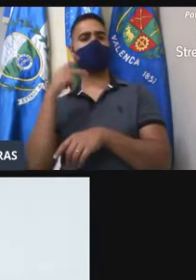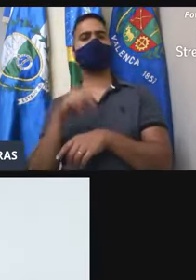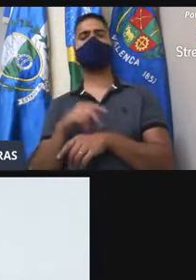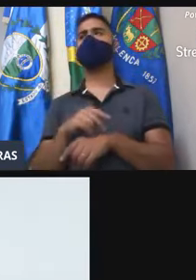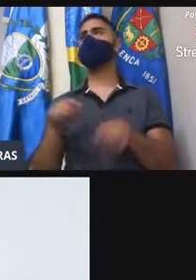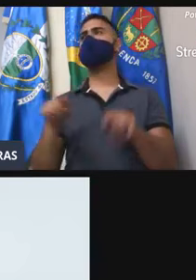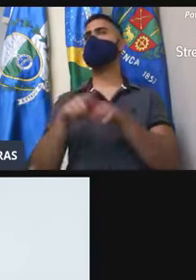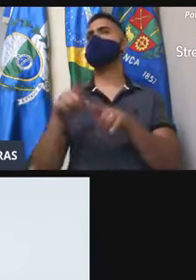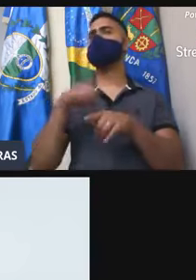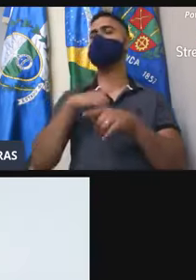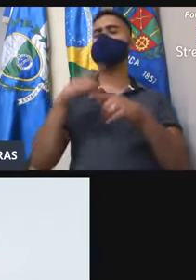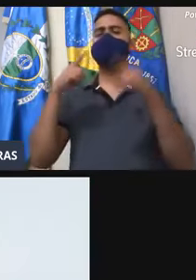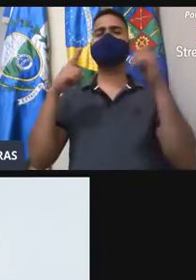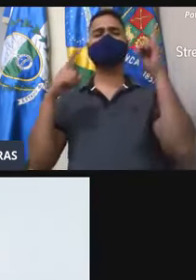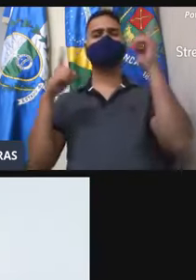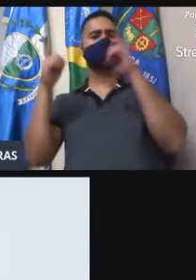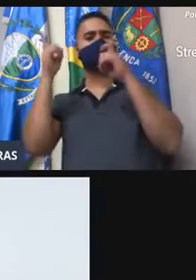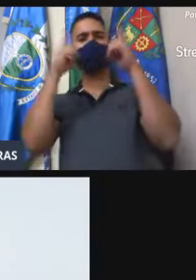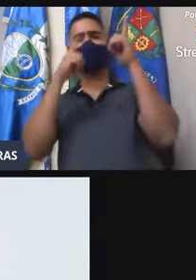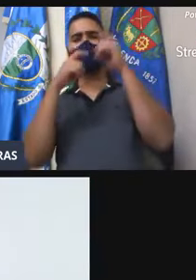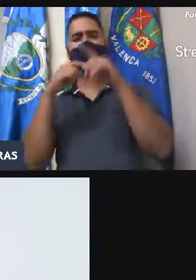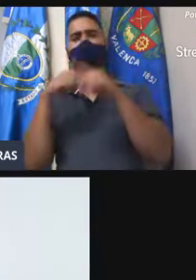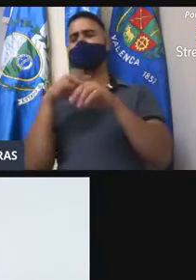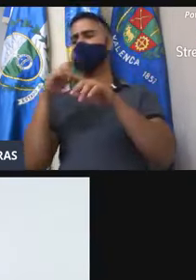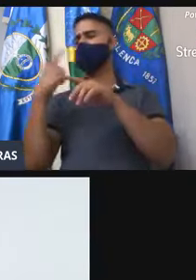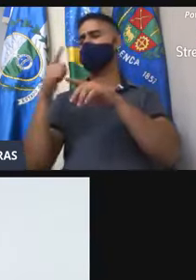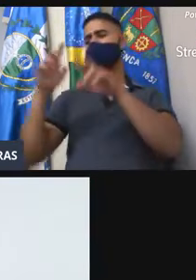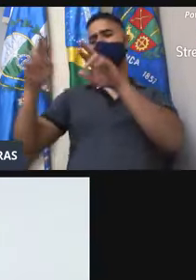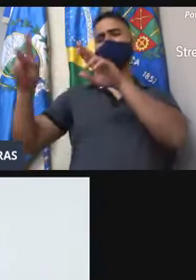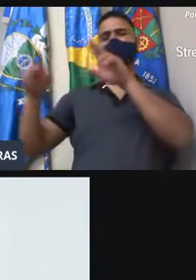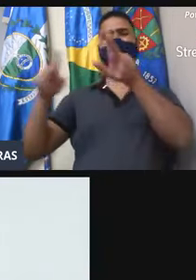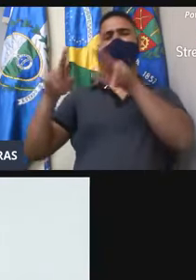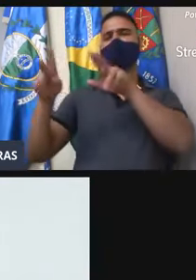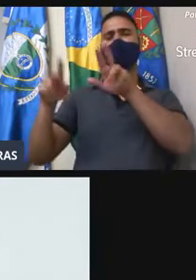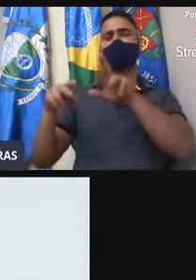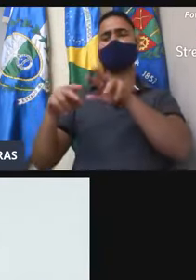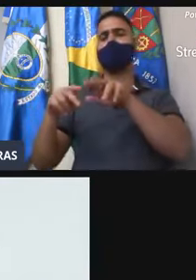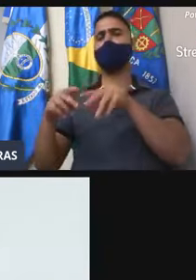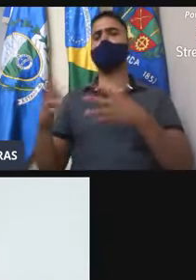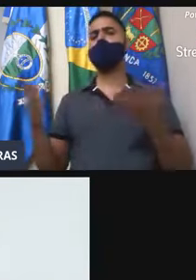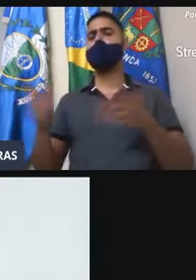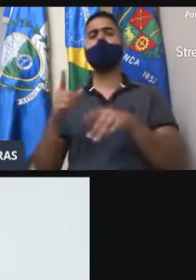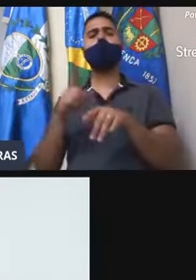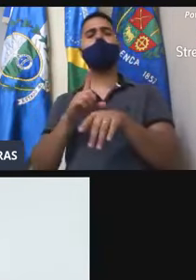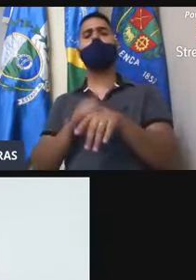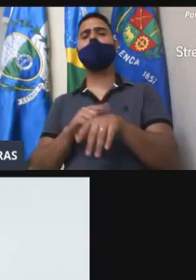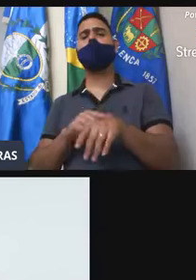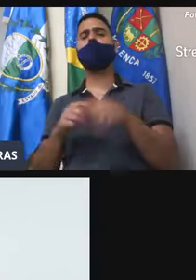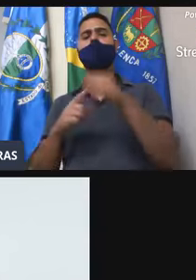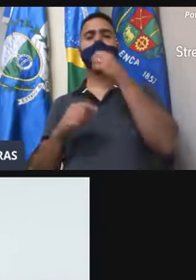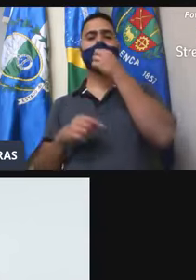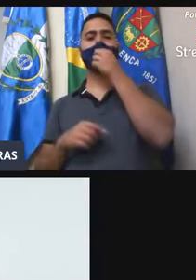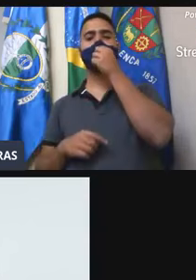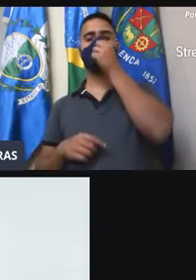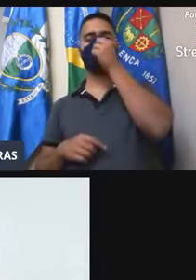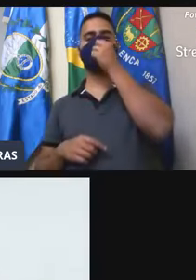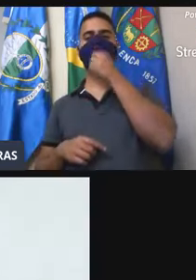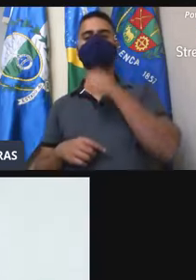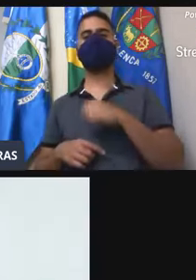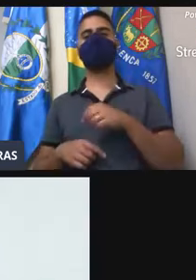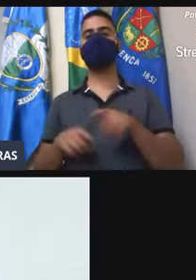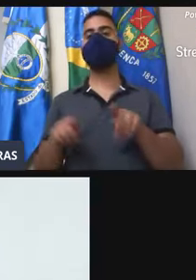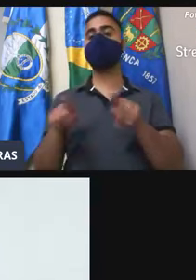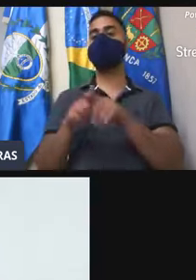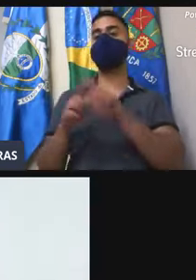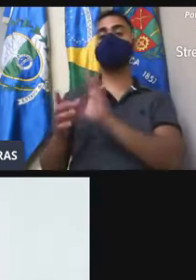suas áreas têm essa dificuldade, ninguém aqui é diferente. Então, acho que chegou o grande momento da gente